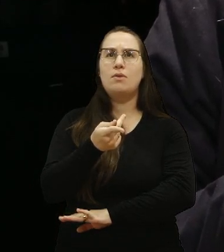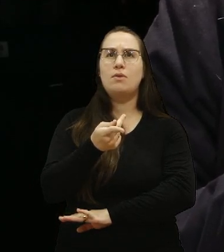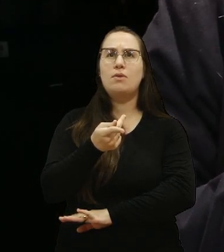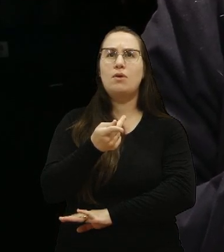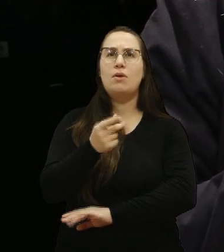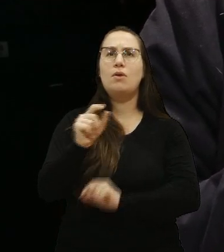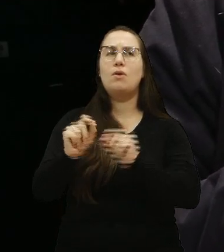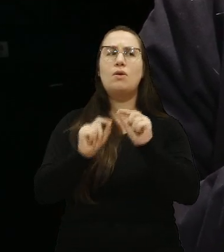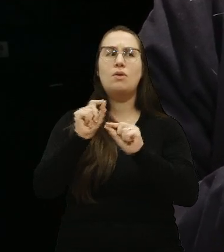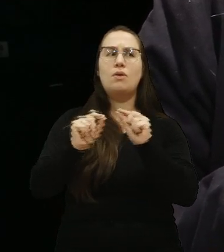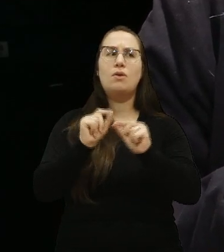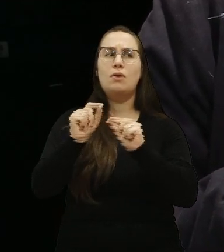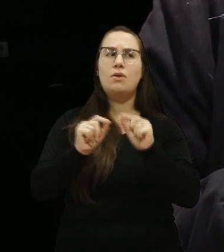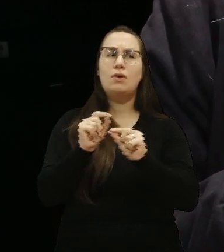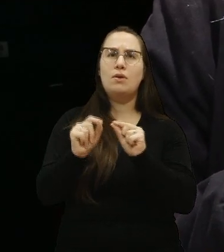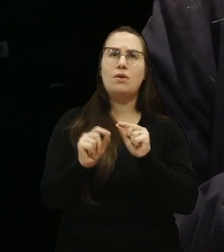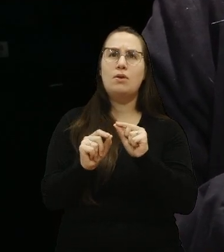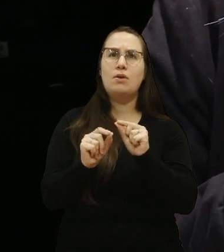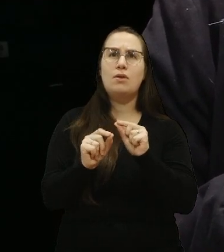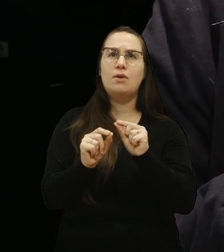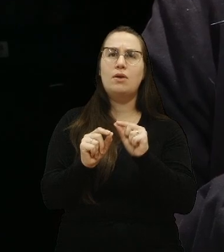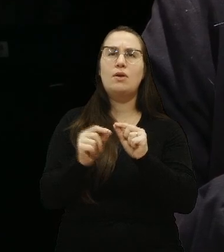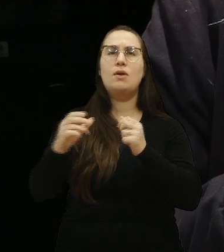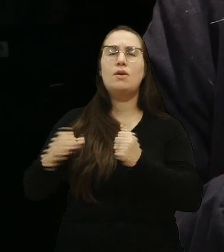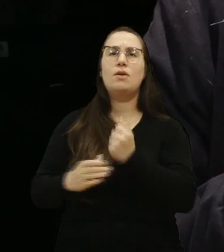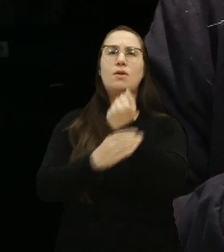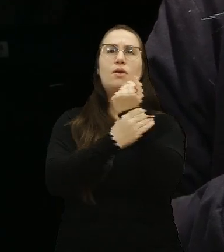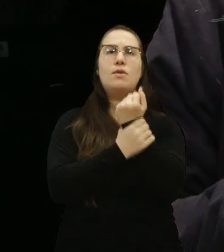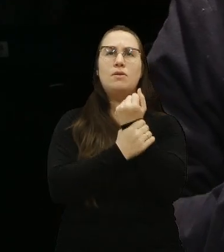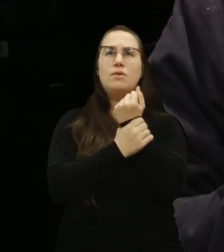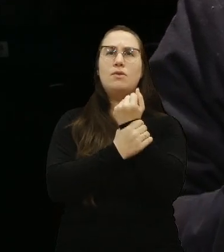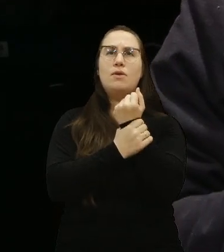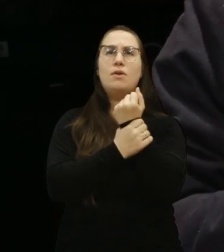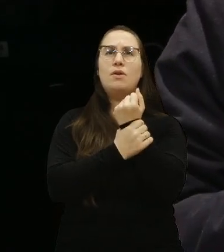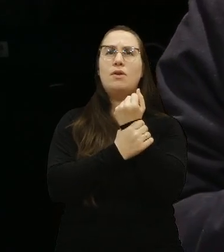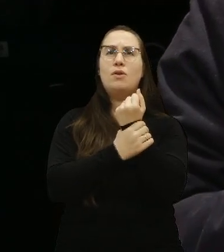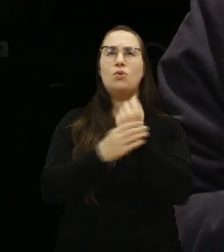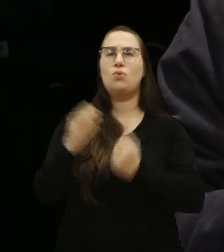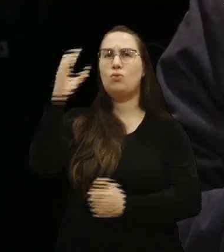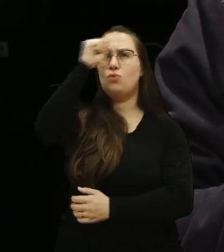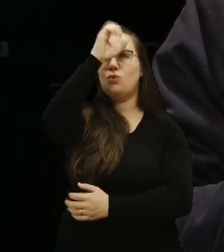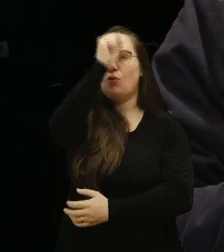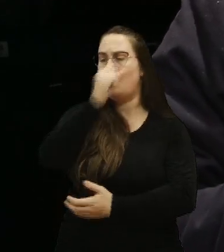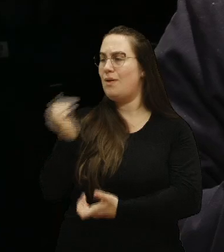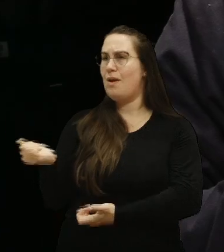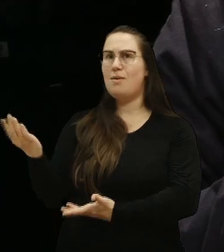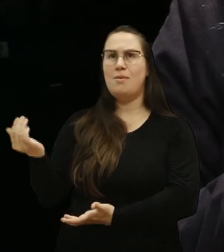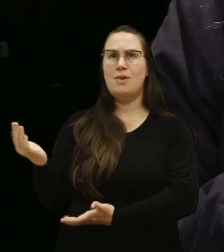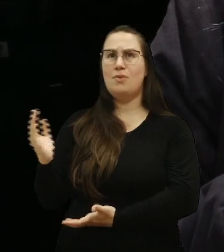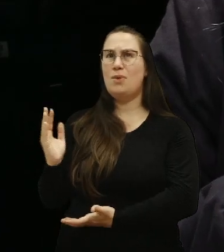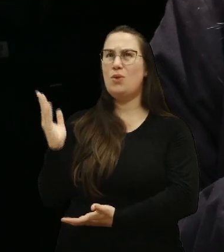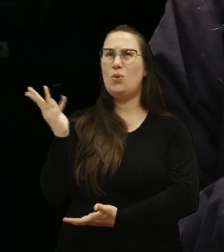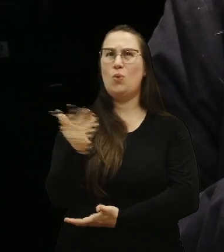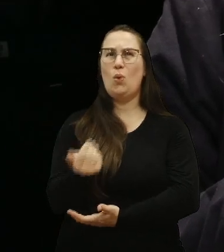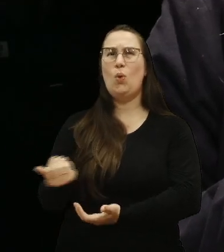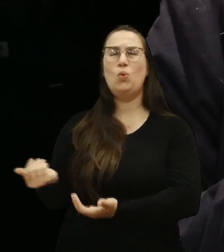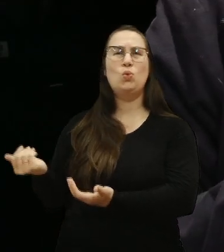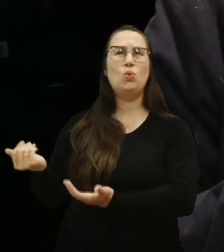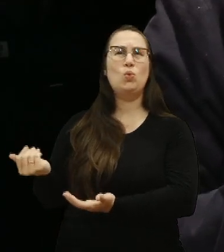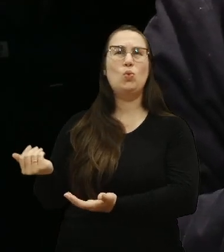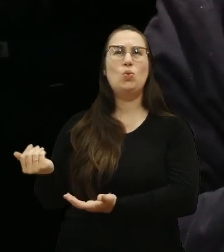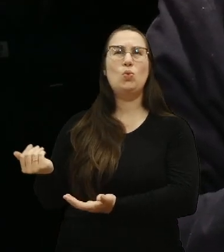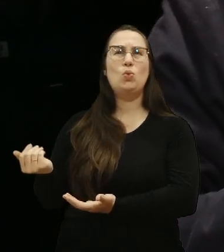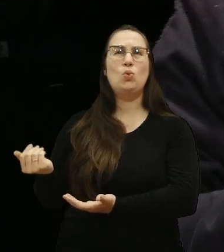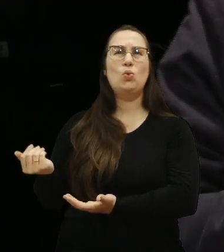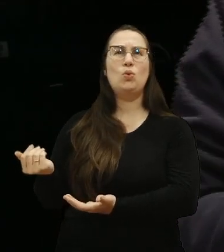que eu defendo jovem aprendiz para todo adolescente. Mas hoje nós temos jovem aprendiz